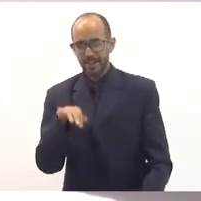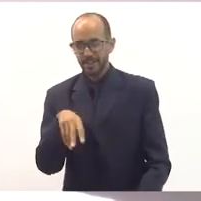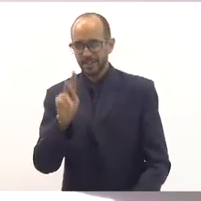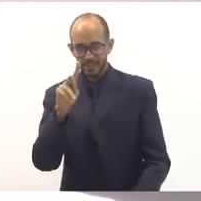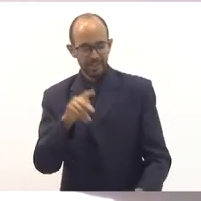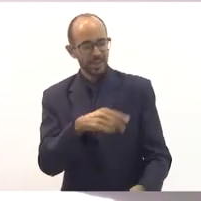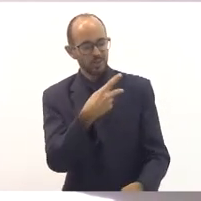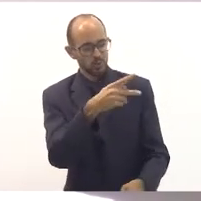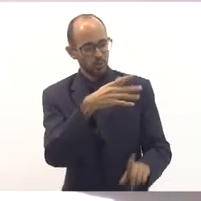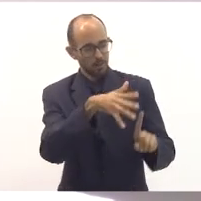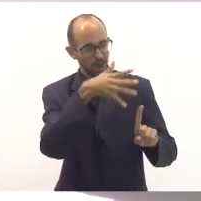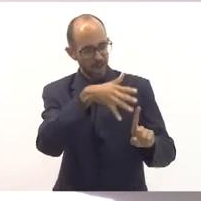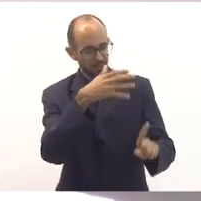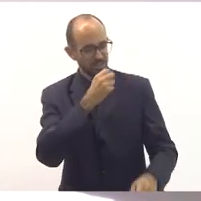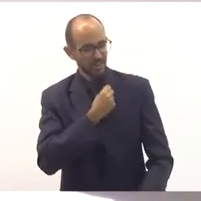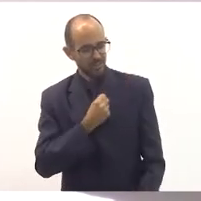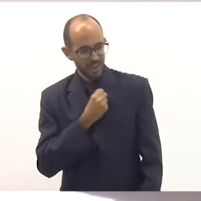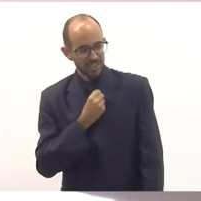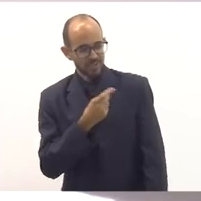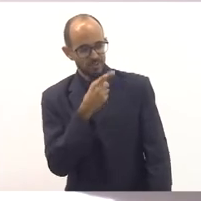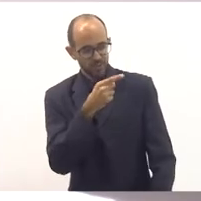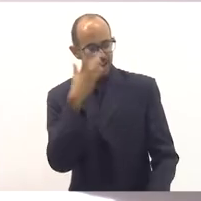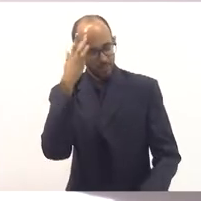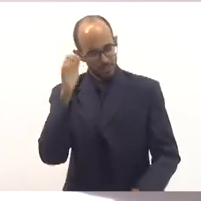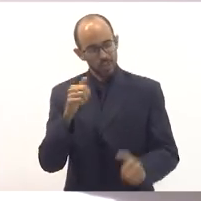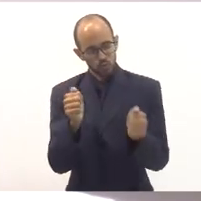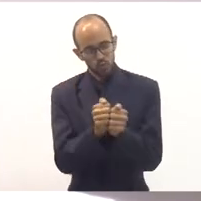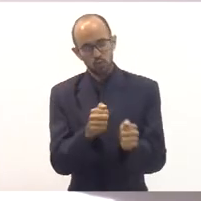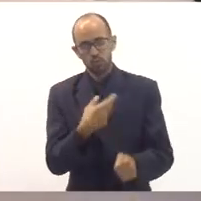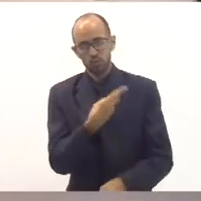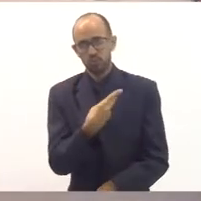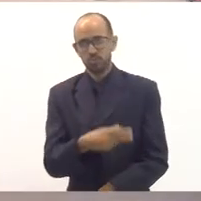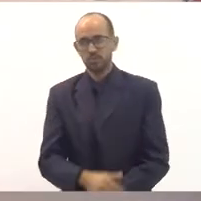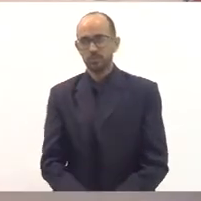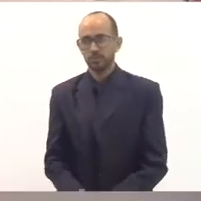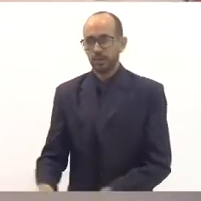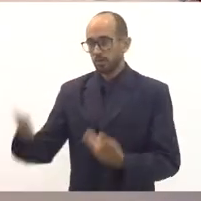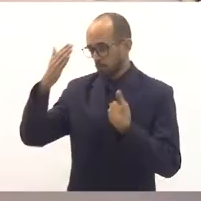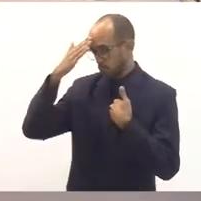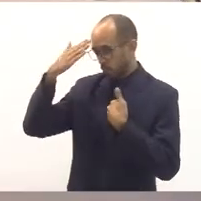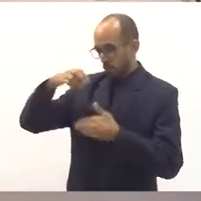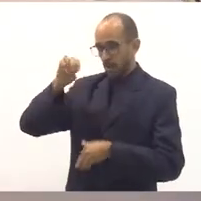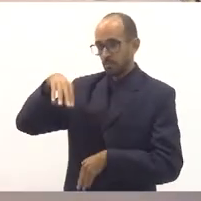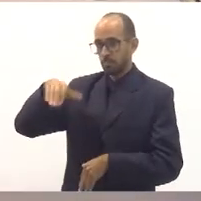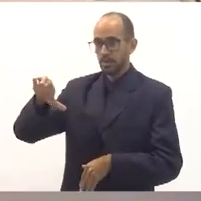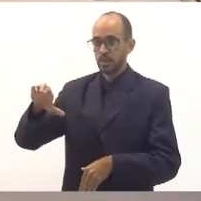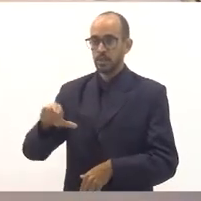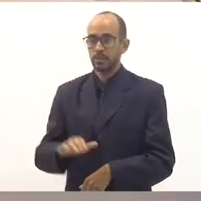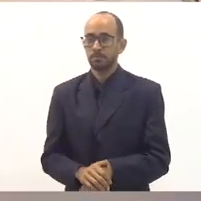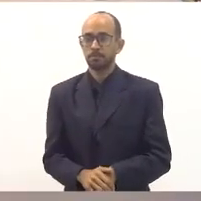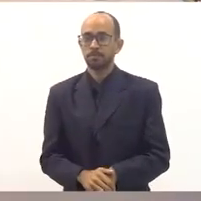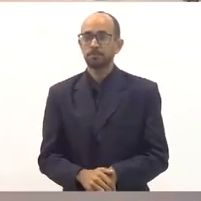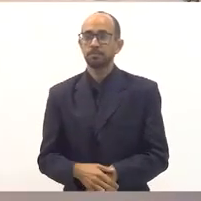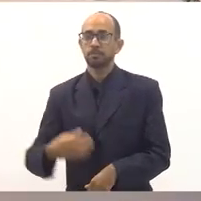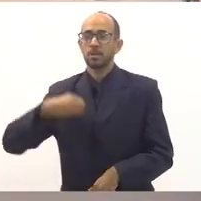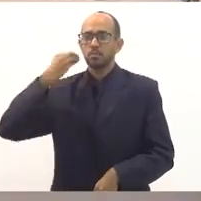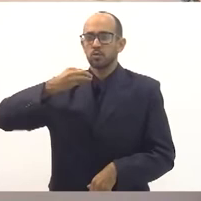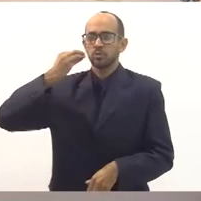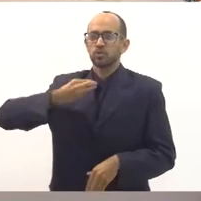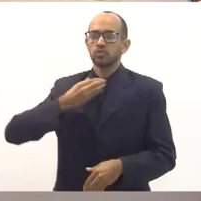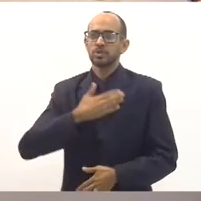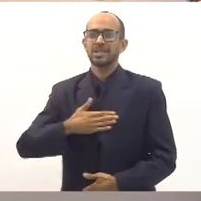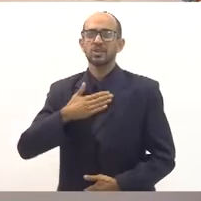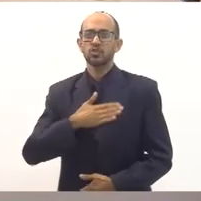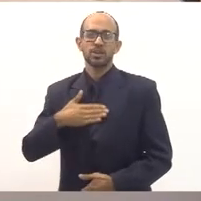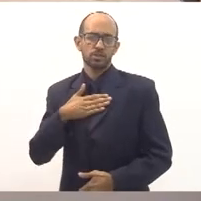sua saudade vamos tá amanhã juntos marchando também é motivo de muita satisfação